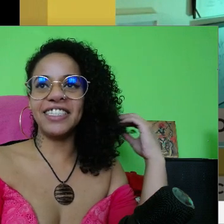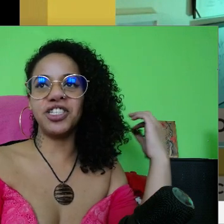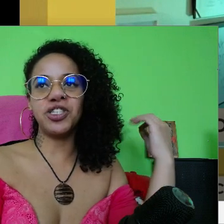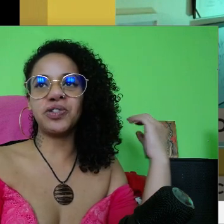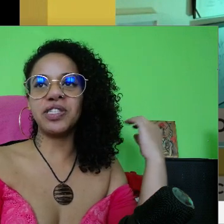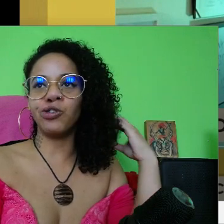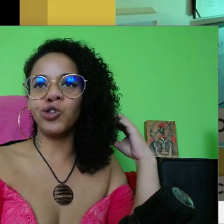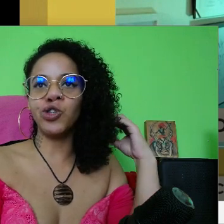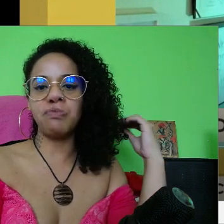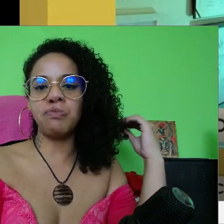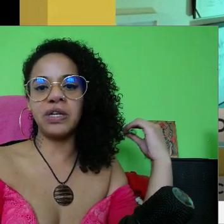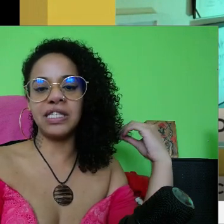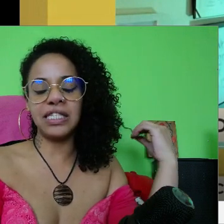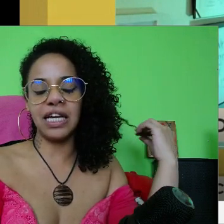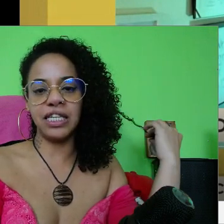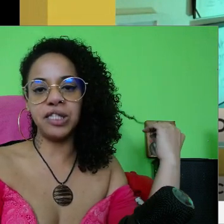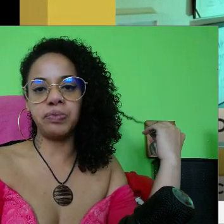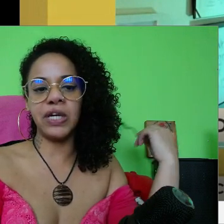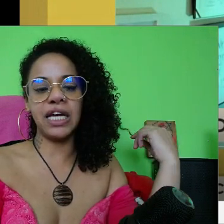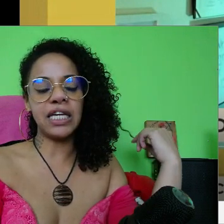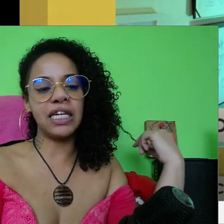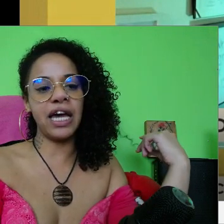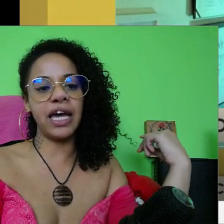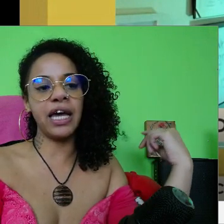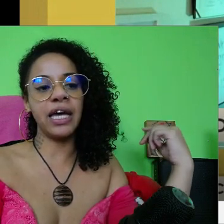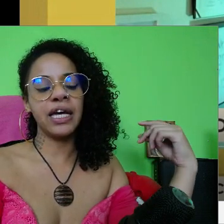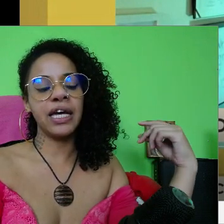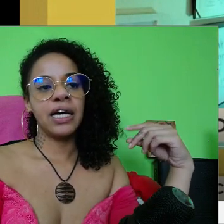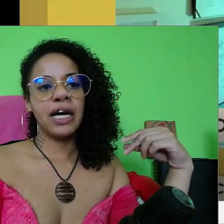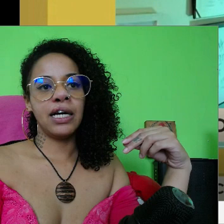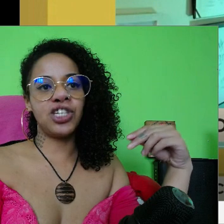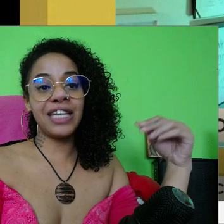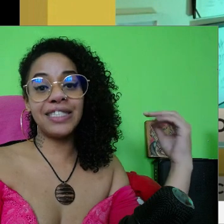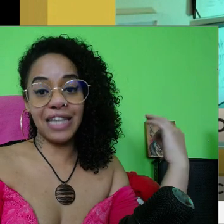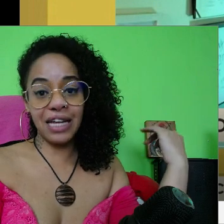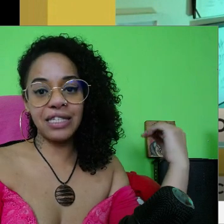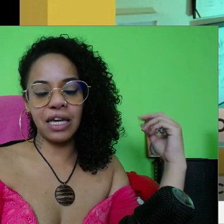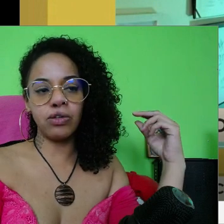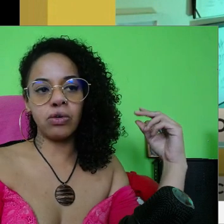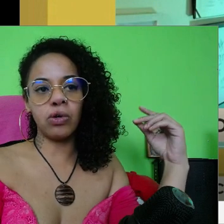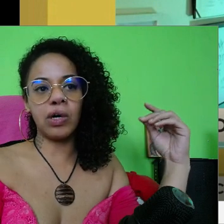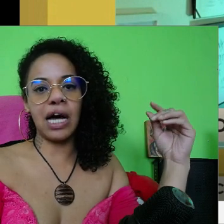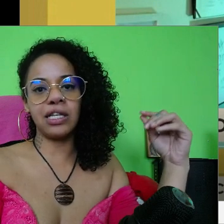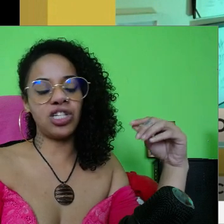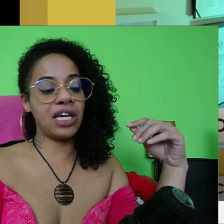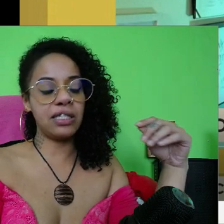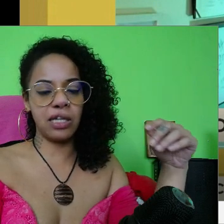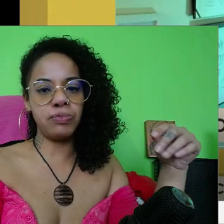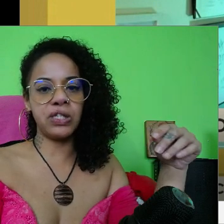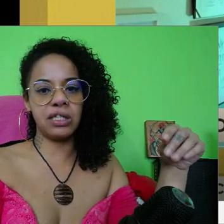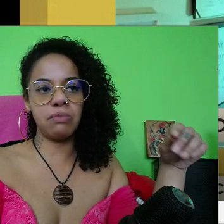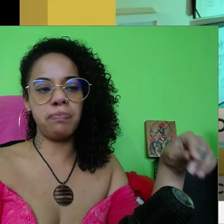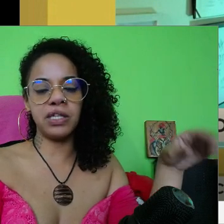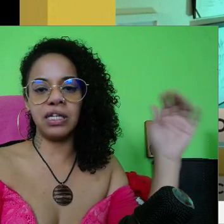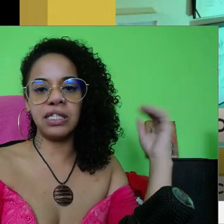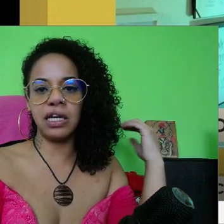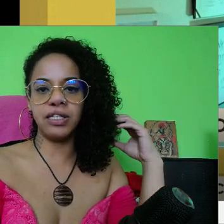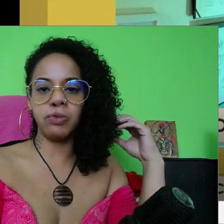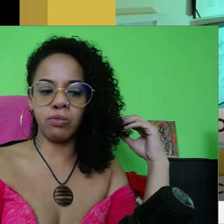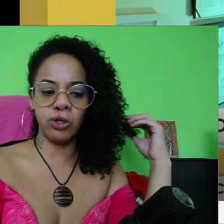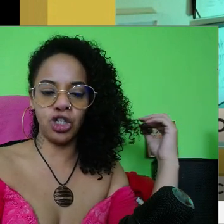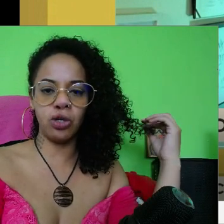essa discussão do semi-presidencialismo né que é já está sendo colocada Já estamos em